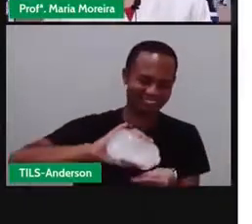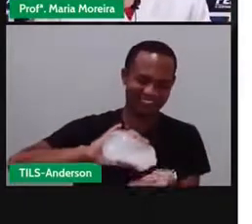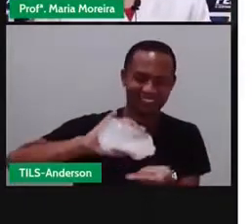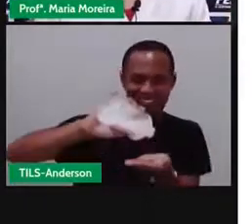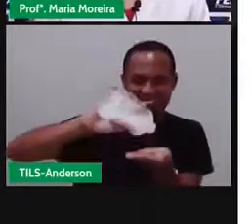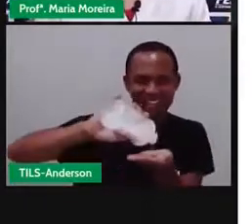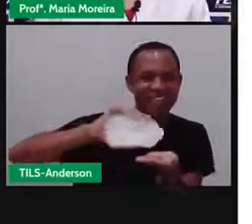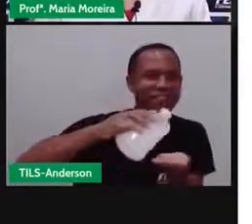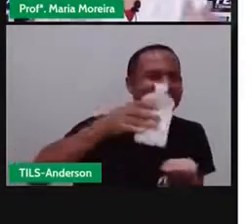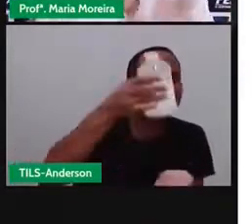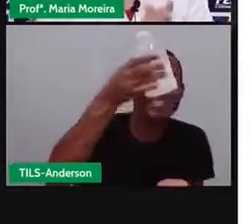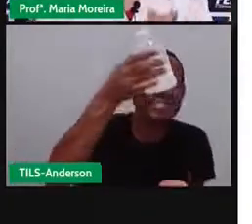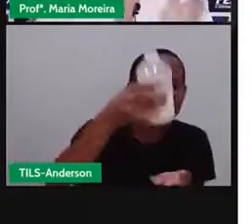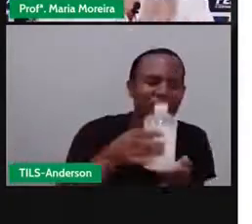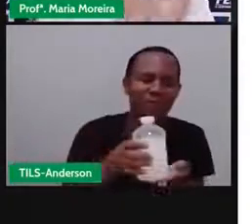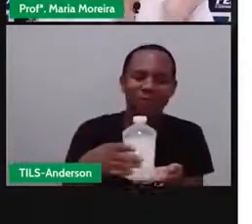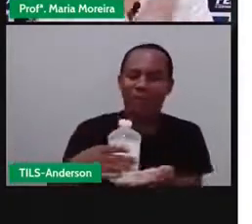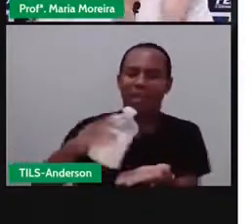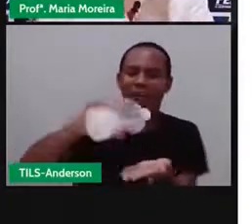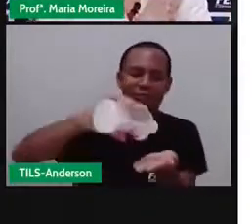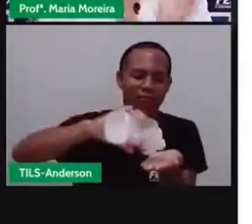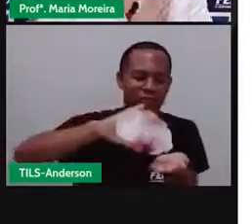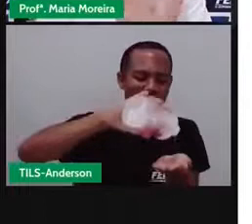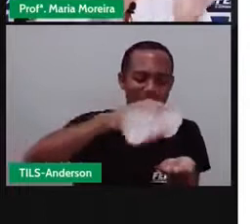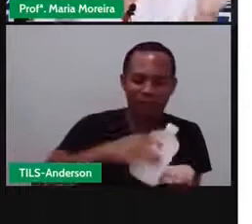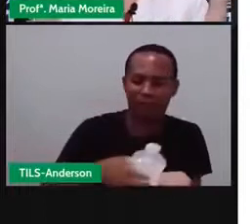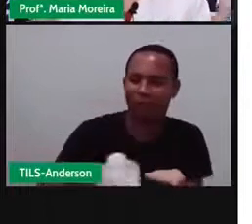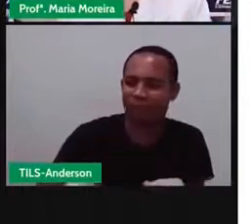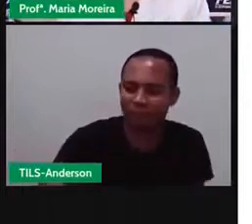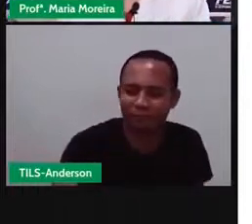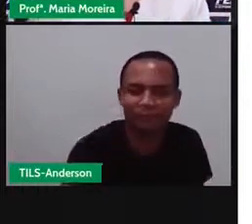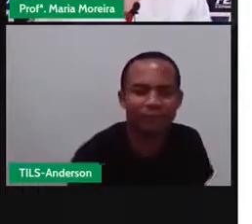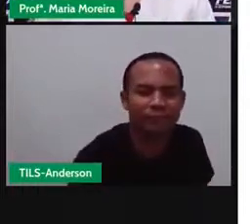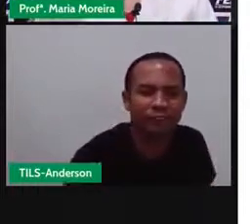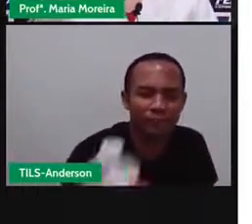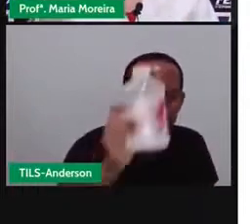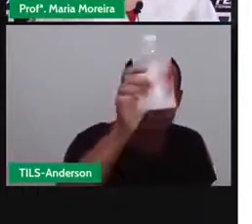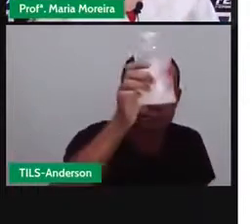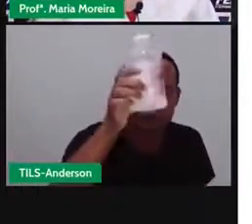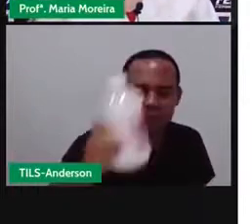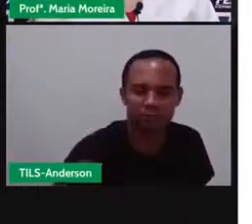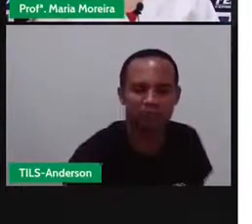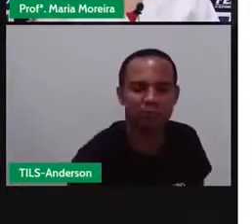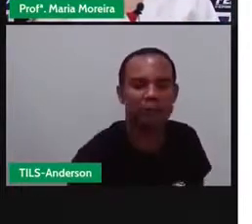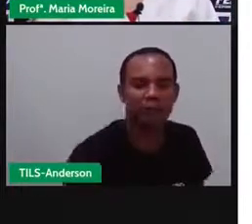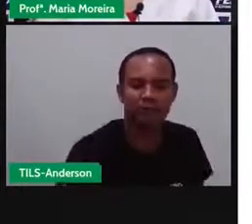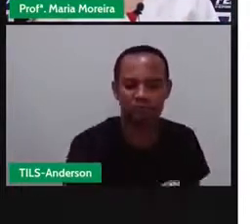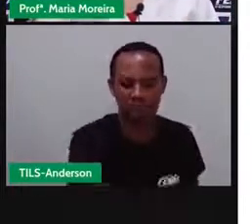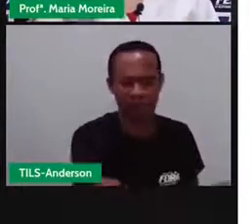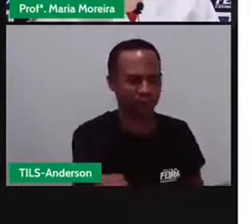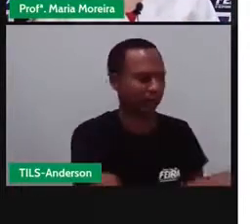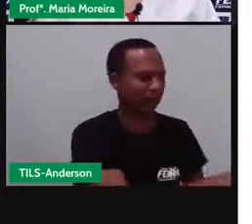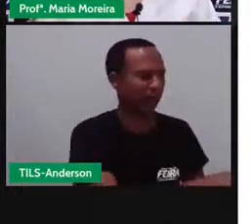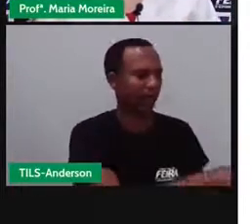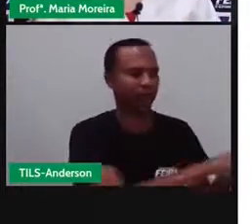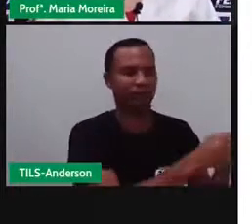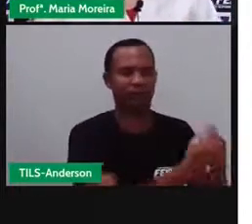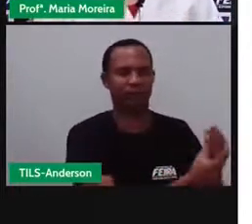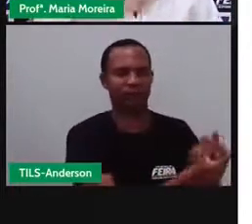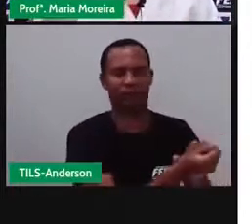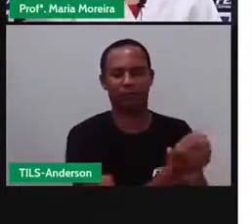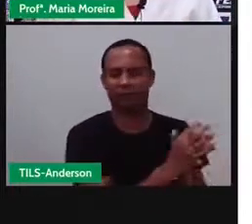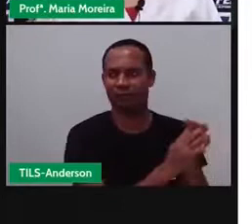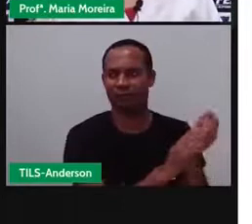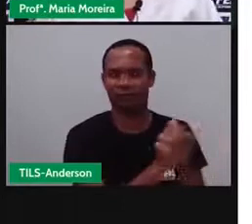quê? Lavar uma mão, lavar outra, lavem as mãos, usem álcool em gel, se protejam, usem